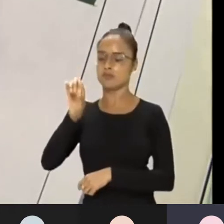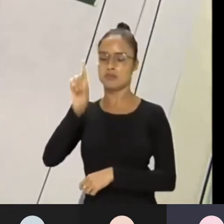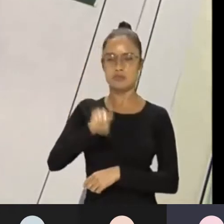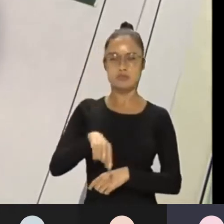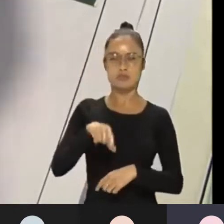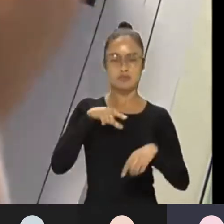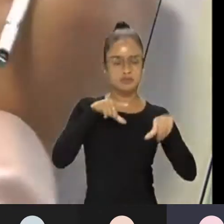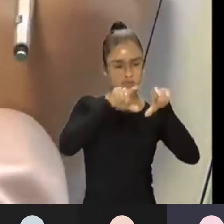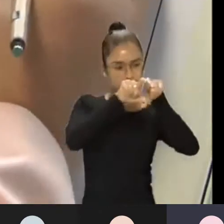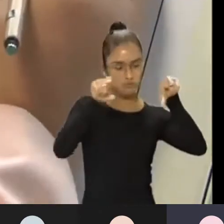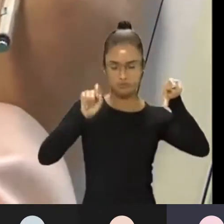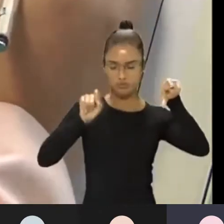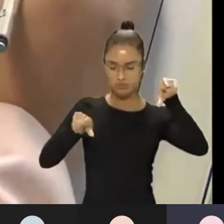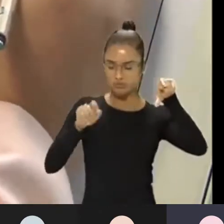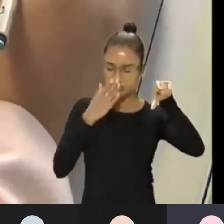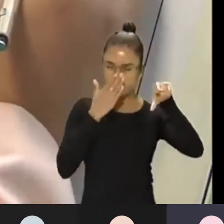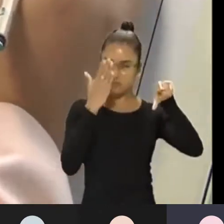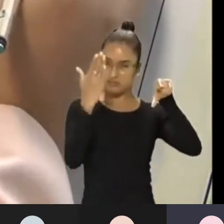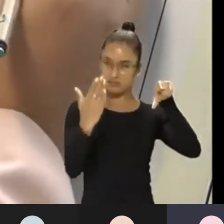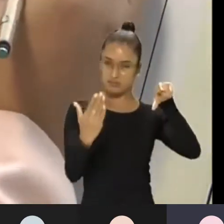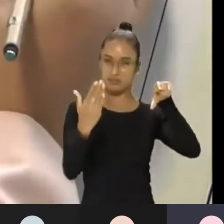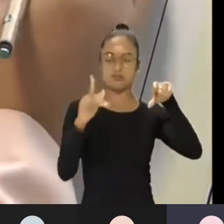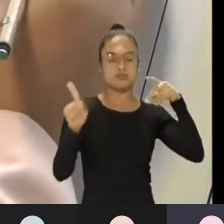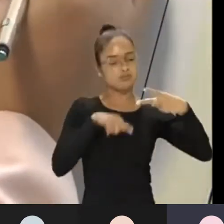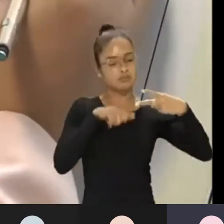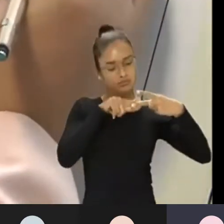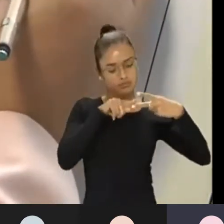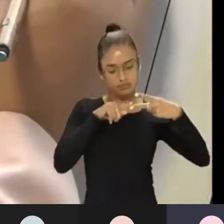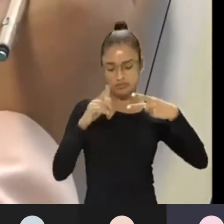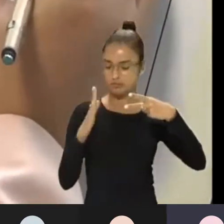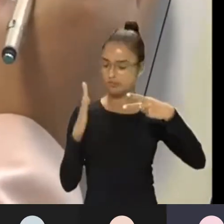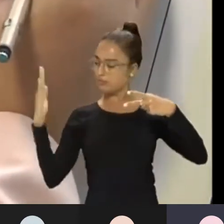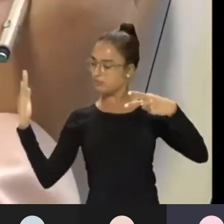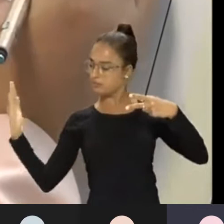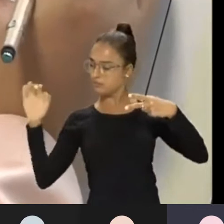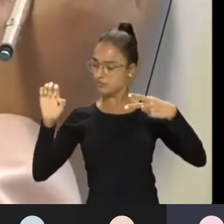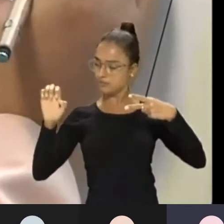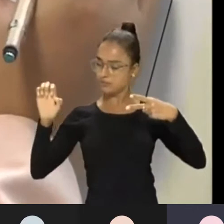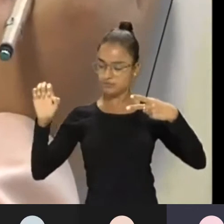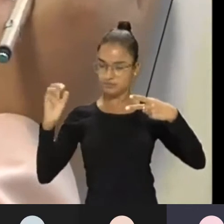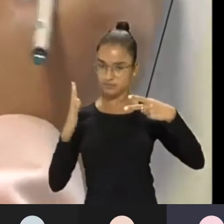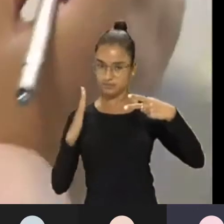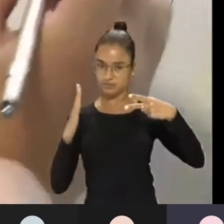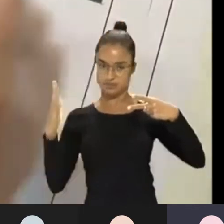vista frontal. Nessa segunda, está associada a vista lateral esquerda.